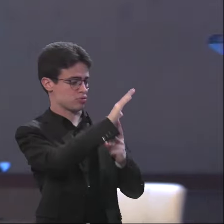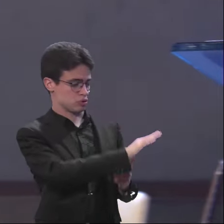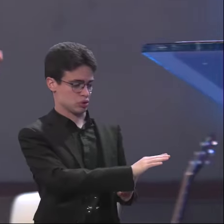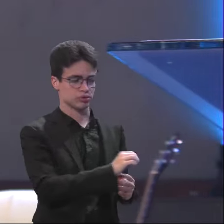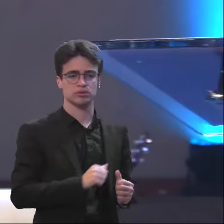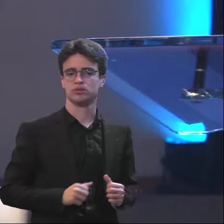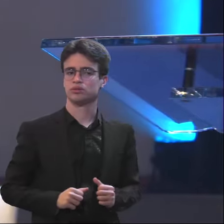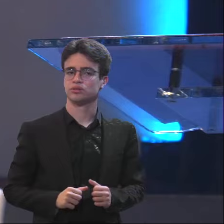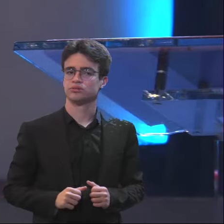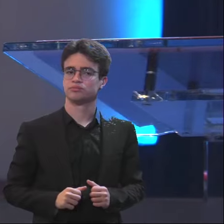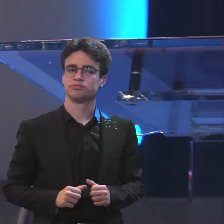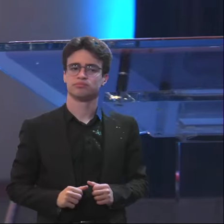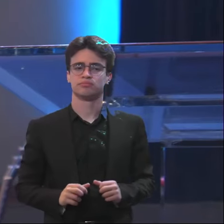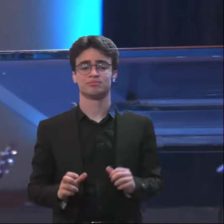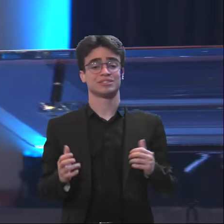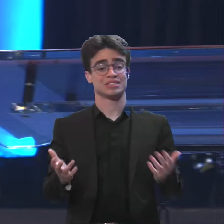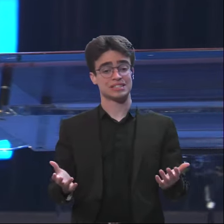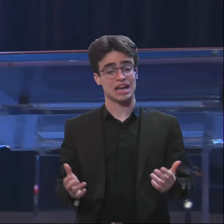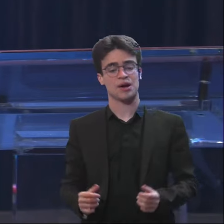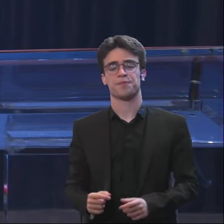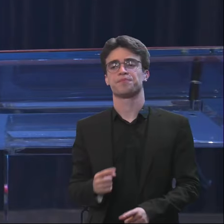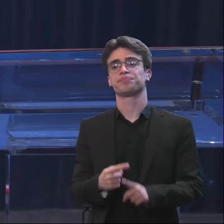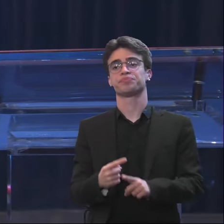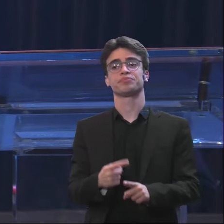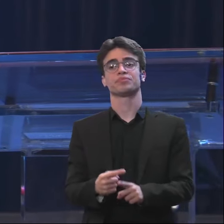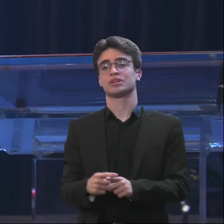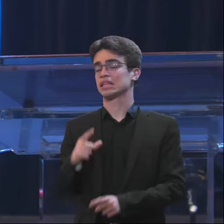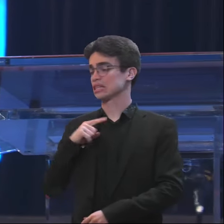Enquanto ele estava indo de encontro às muralhas,